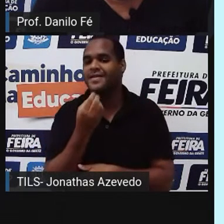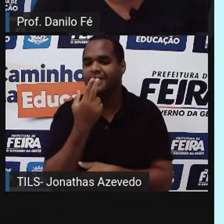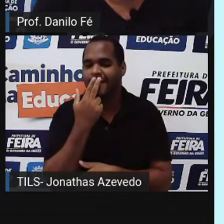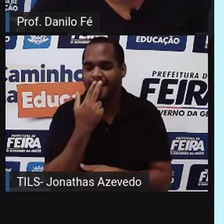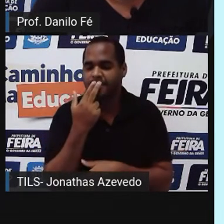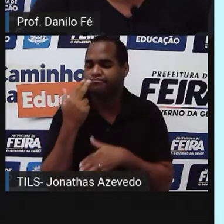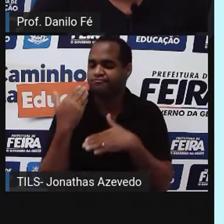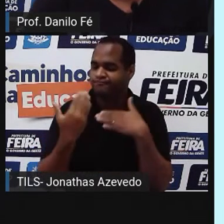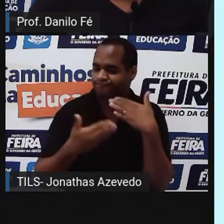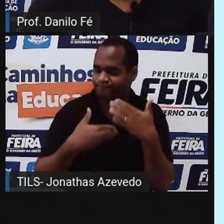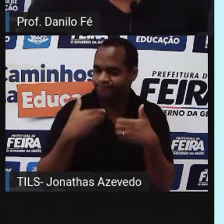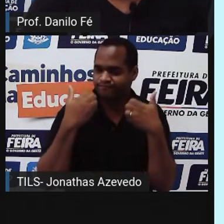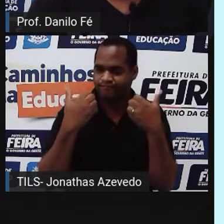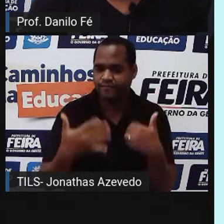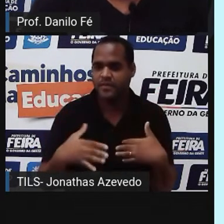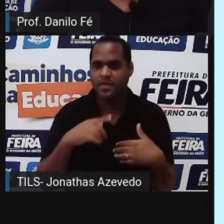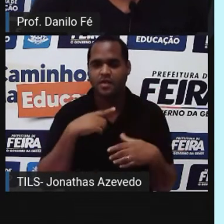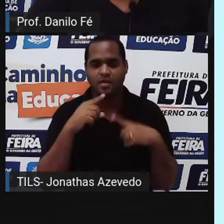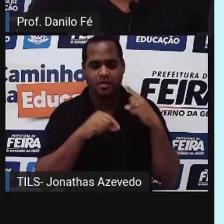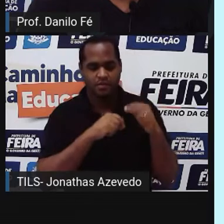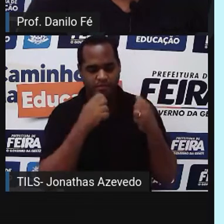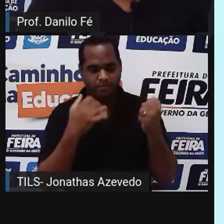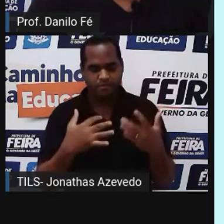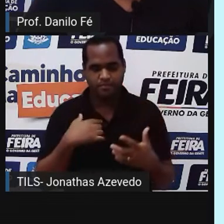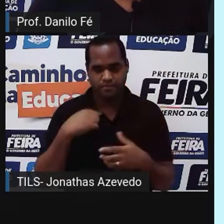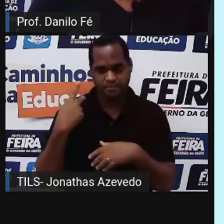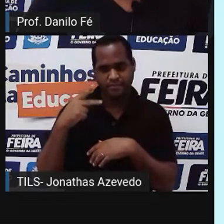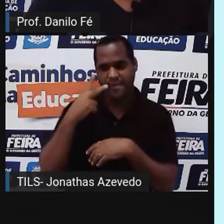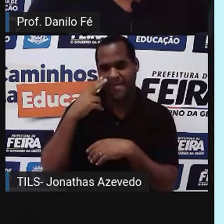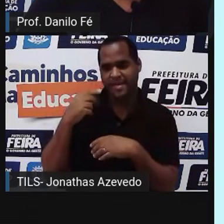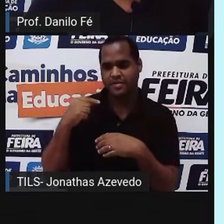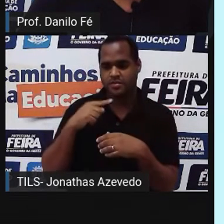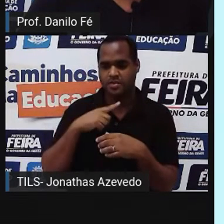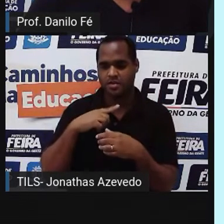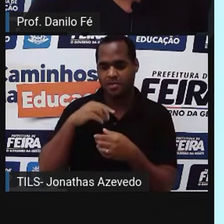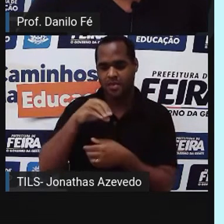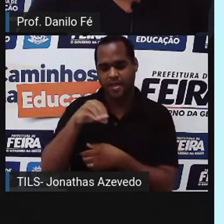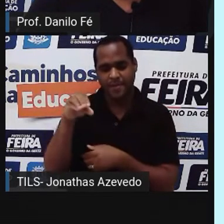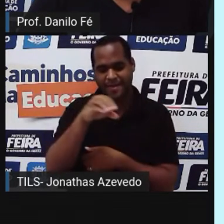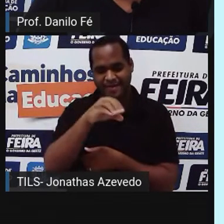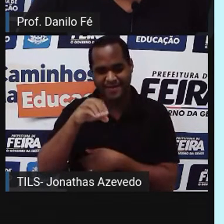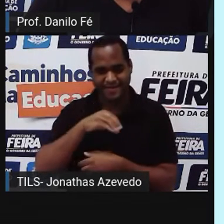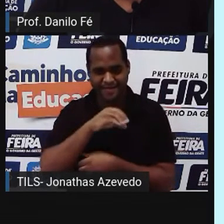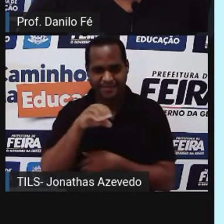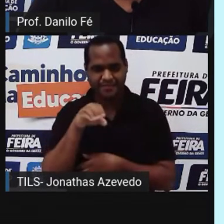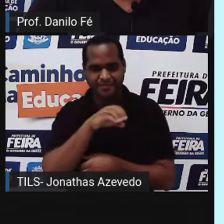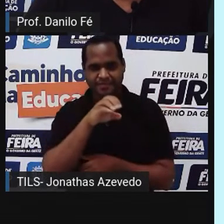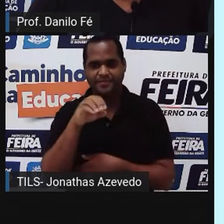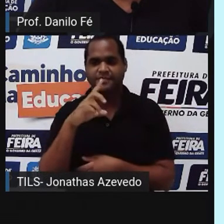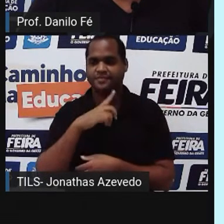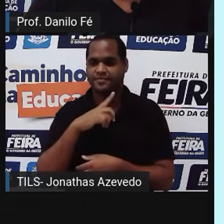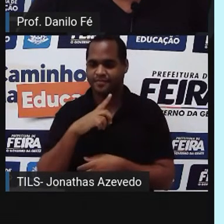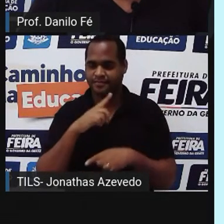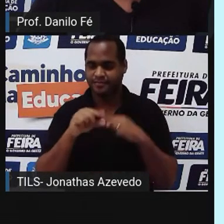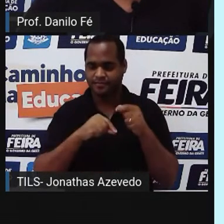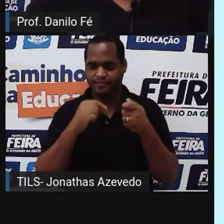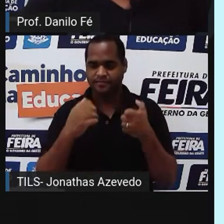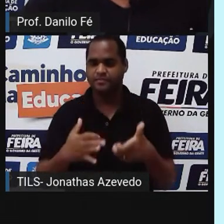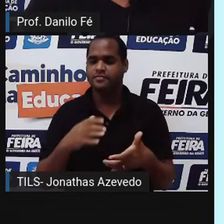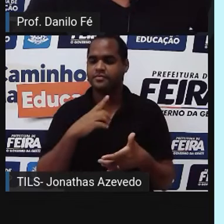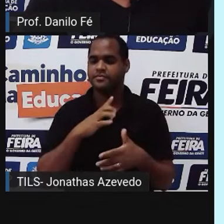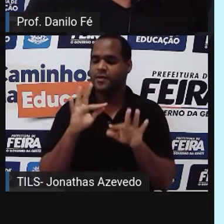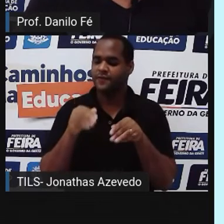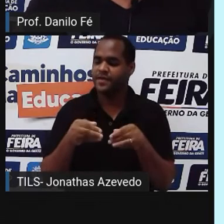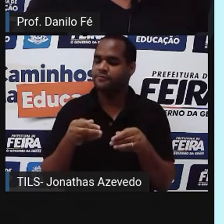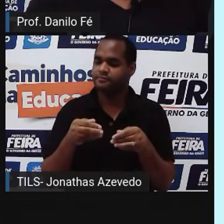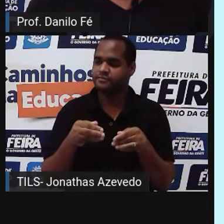vez mais sem opção. Sabe aquele jogo de dama que você está lá no final,